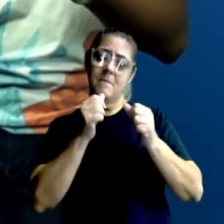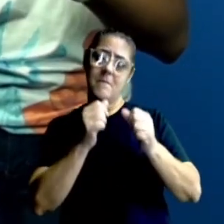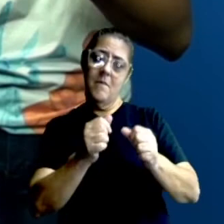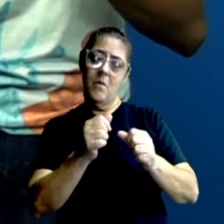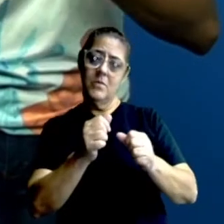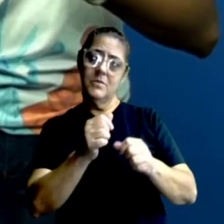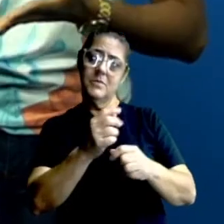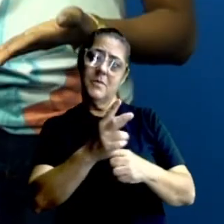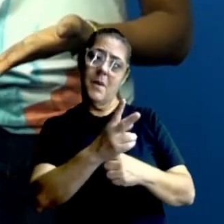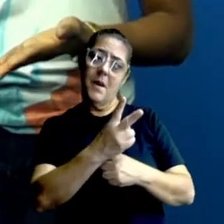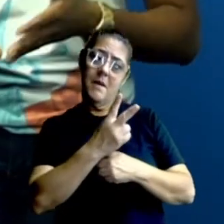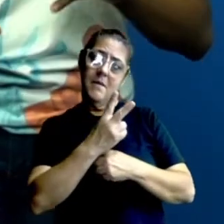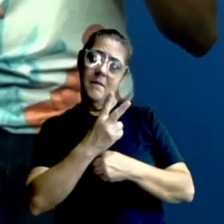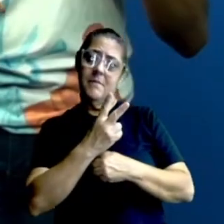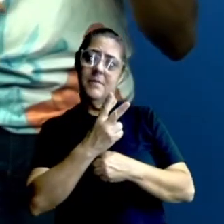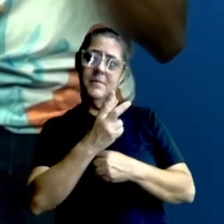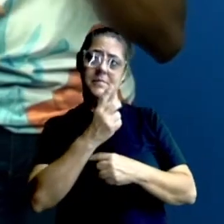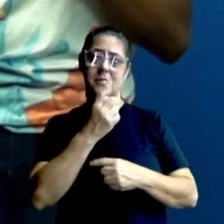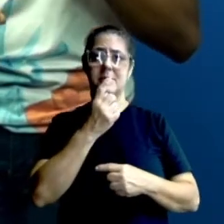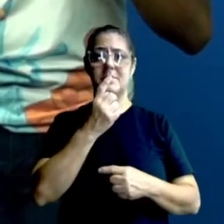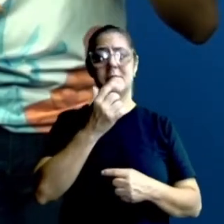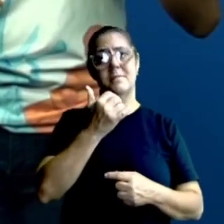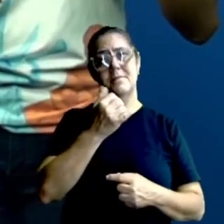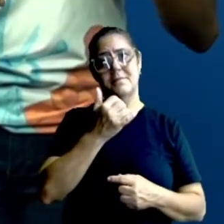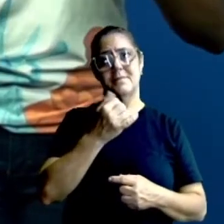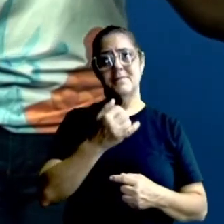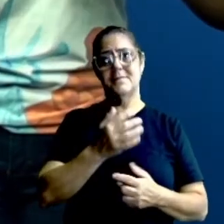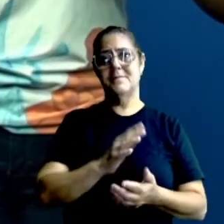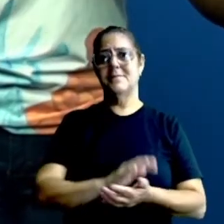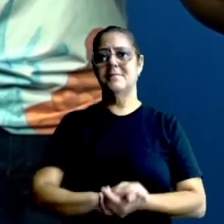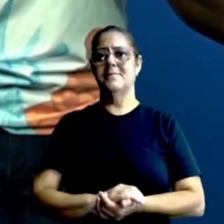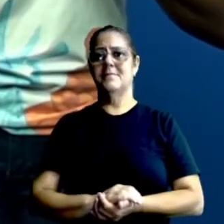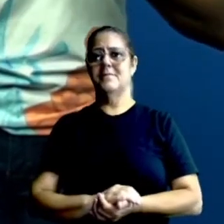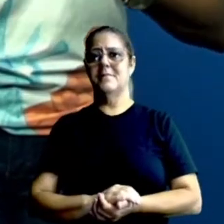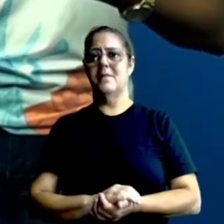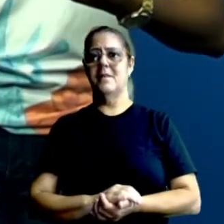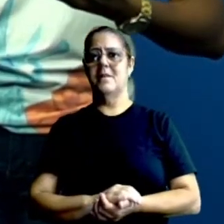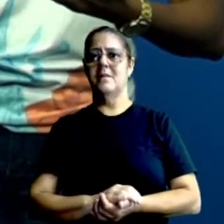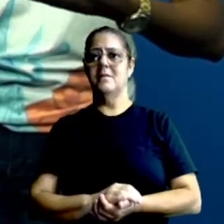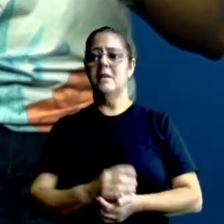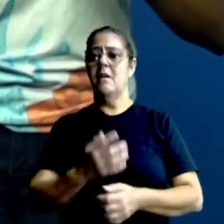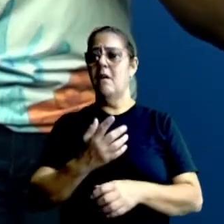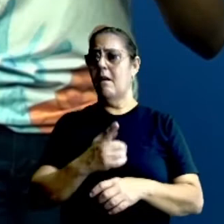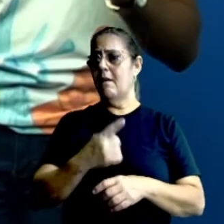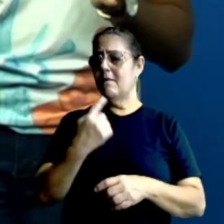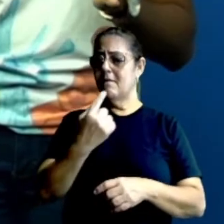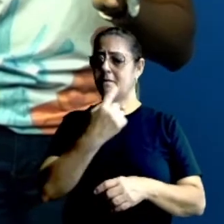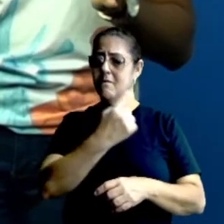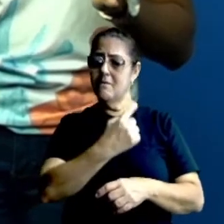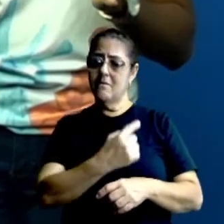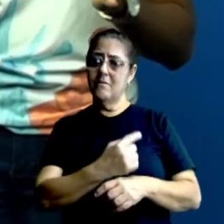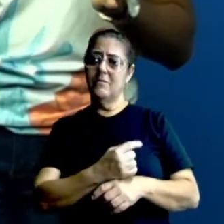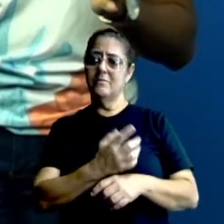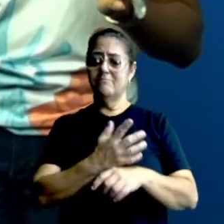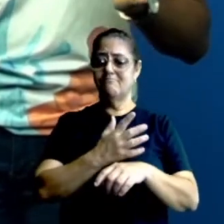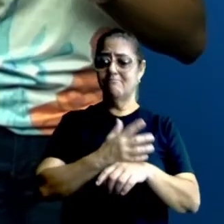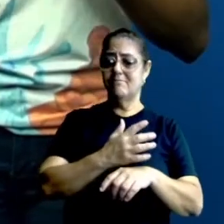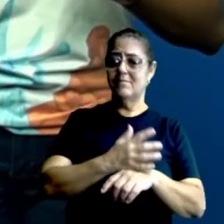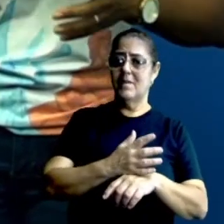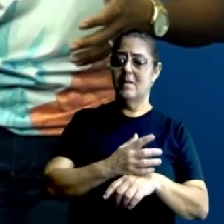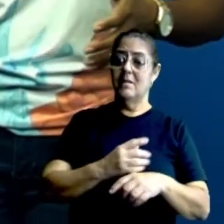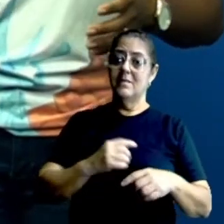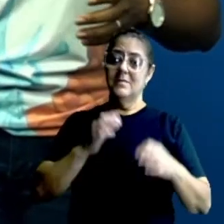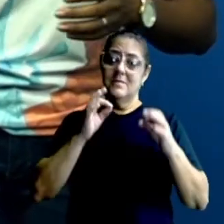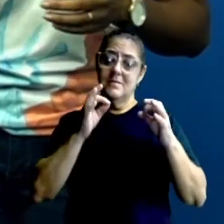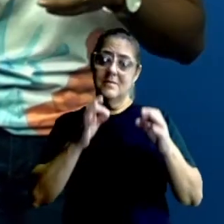your pain I'm sorry please então nós temos aí a construção você que vai dando sua entonação para chegar no ponto certo